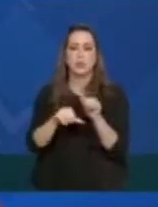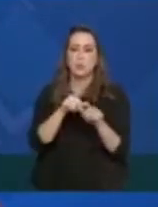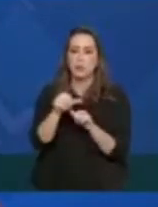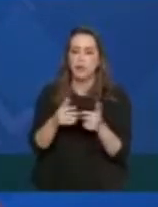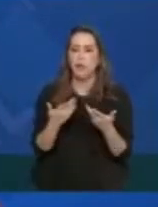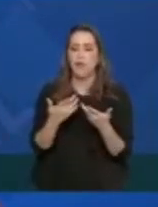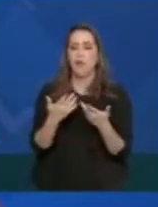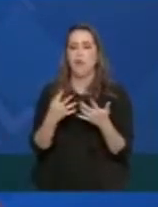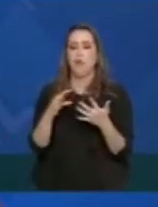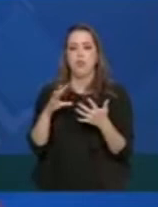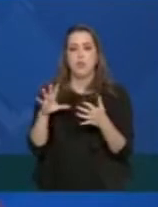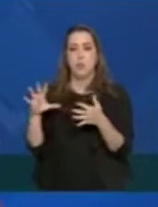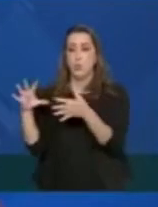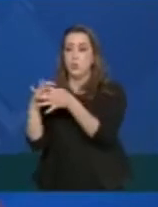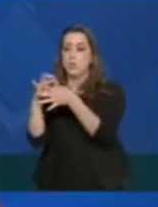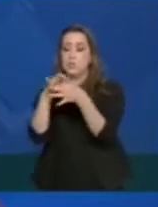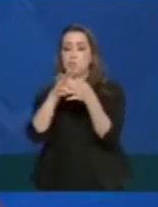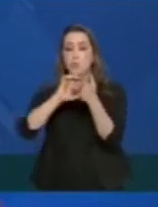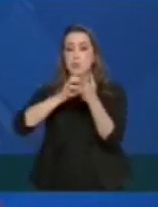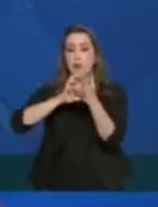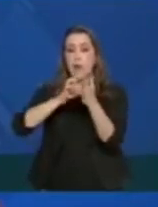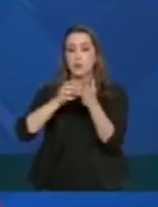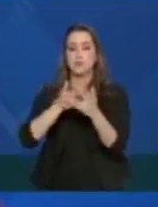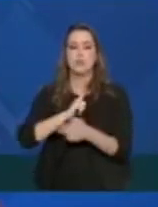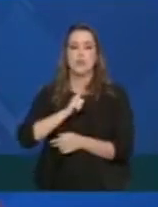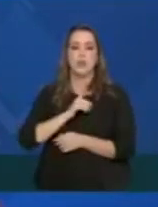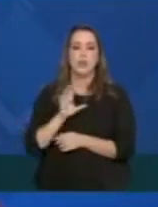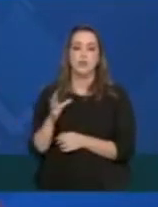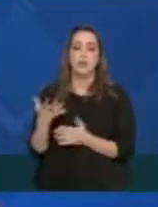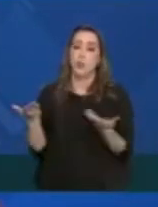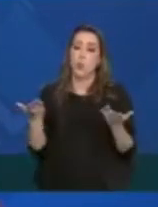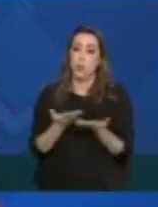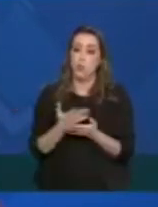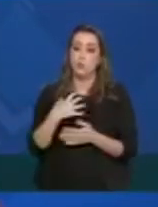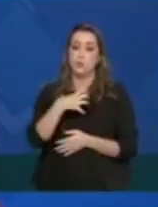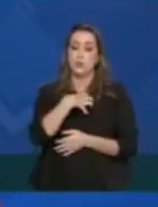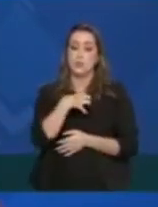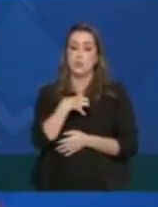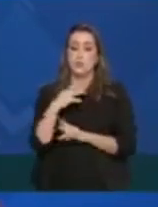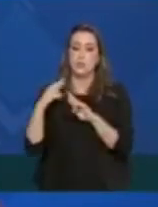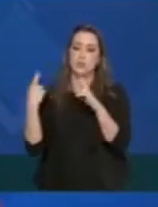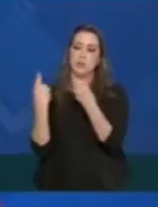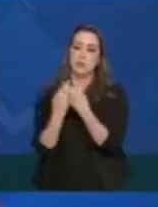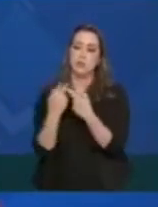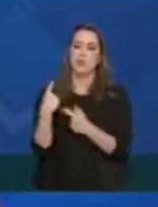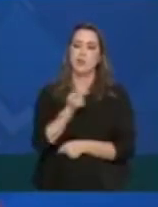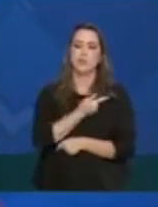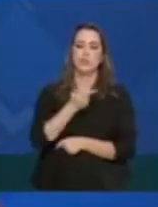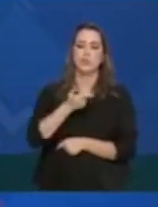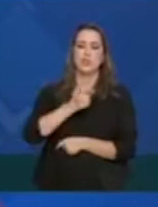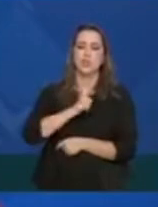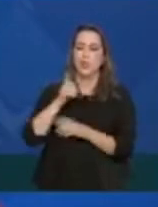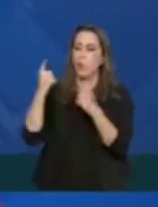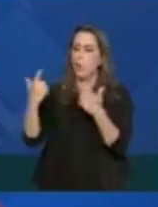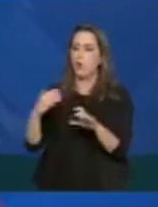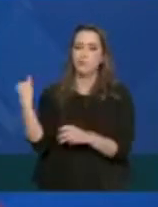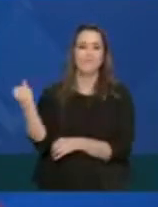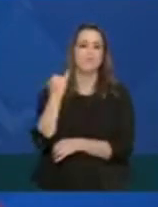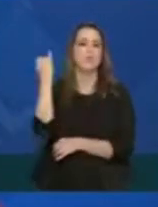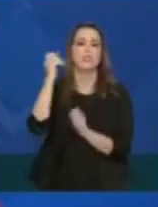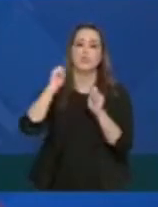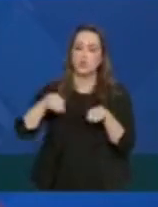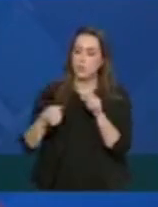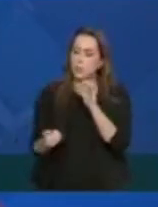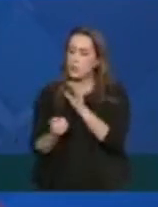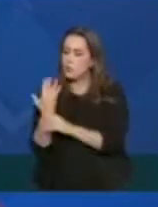de dados. Então, o sentimento da reunião é um sentimento de que a gente tem um terreno extremamente fértil para